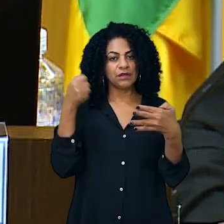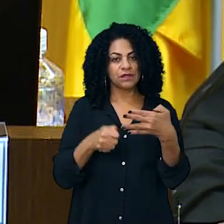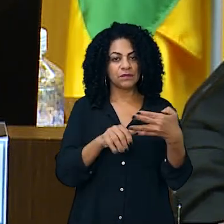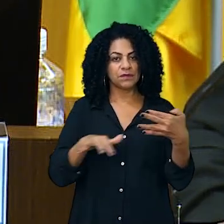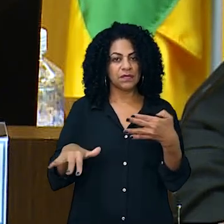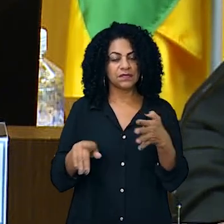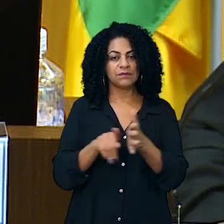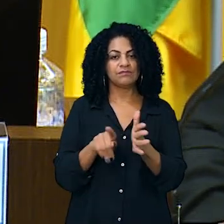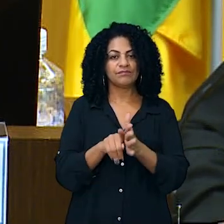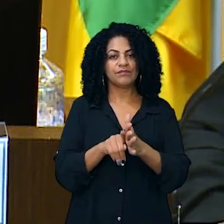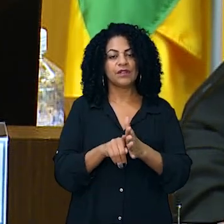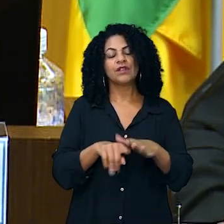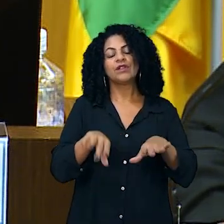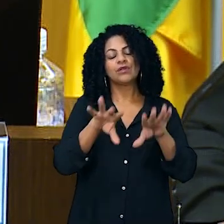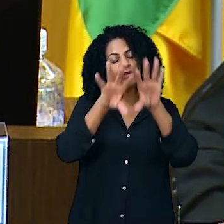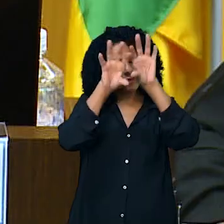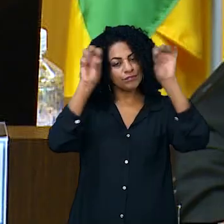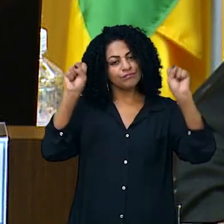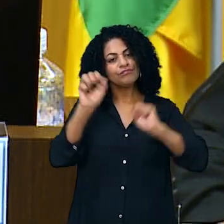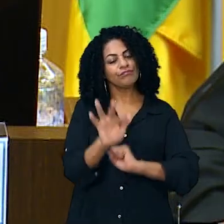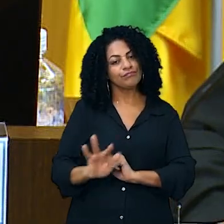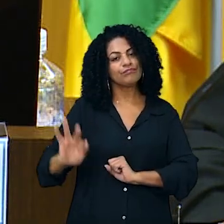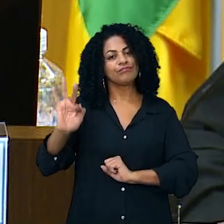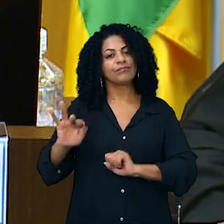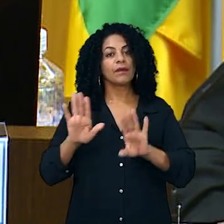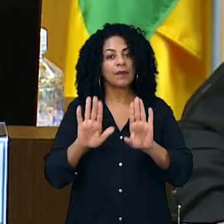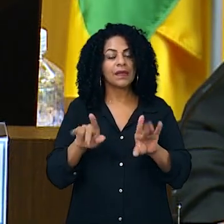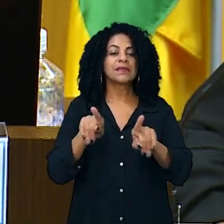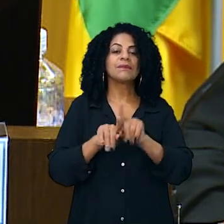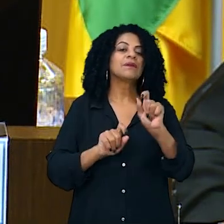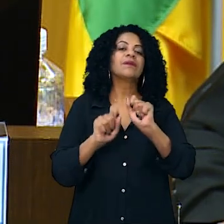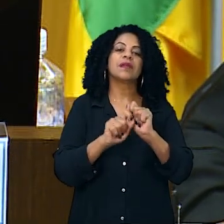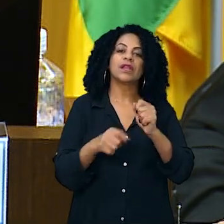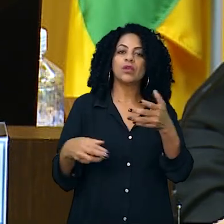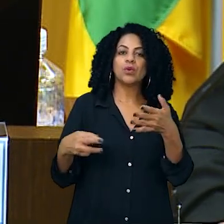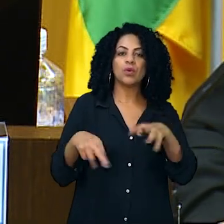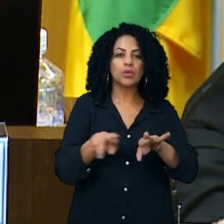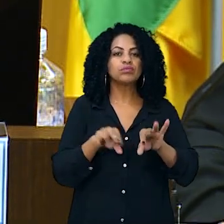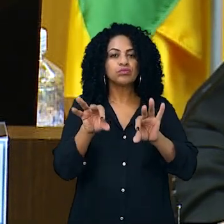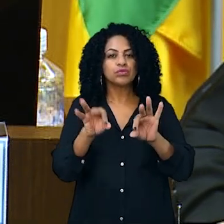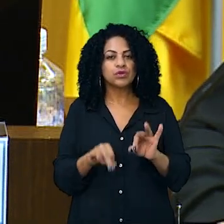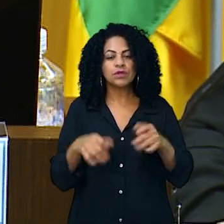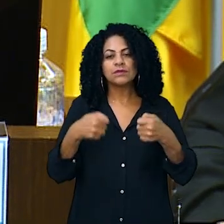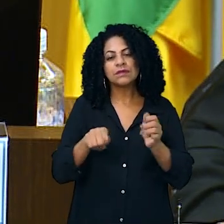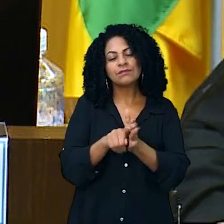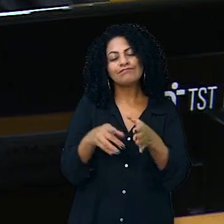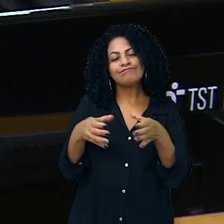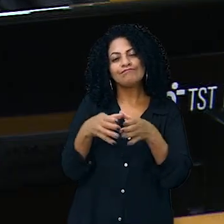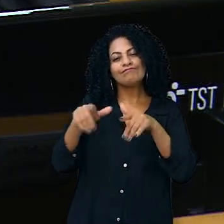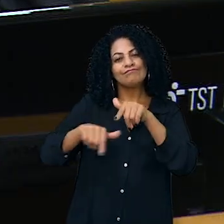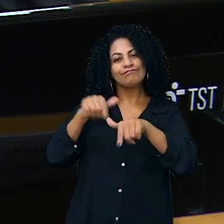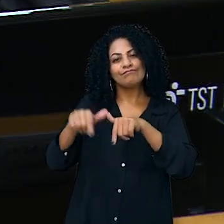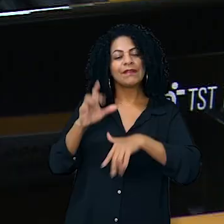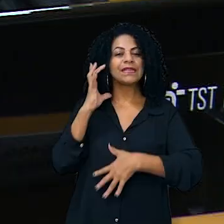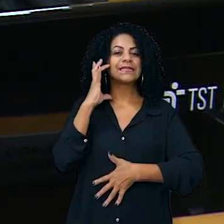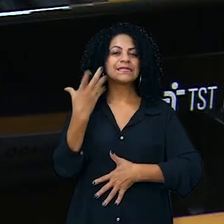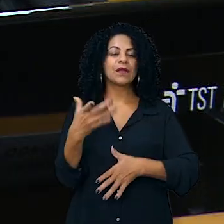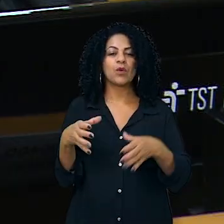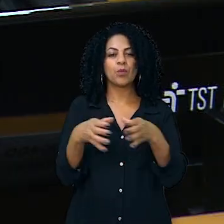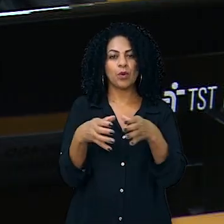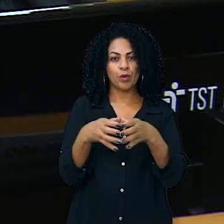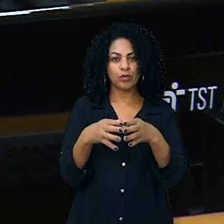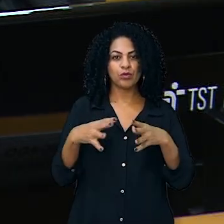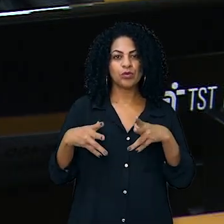do Supremo Tribunal Federal, requisitos necessários para um recurso de revista na Corte Trabalhista. A decisão foi